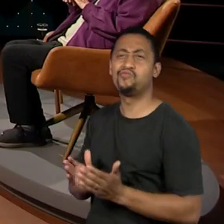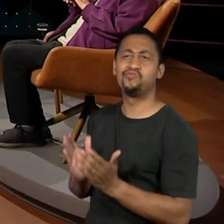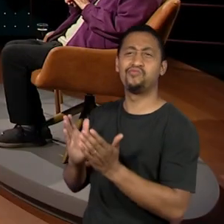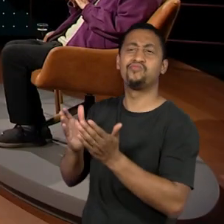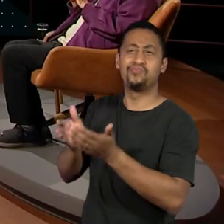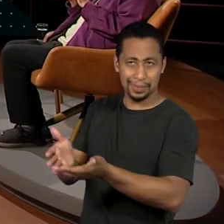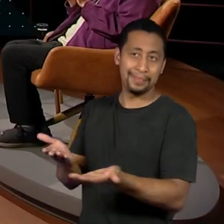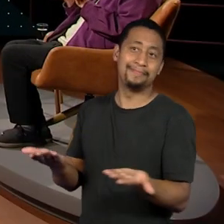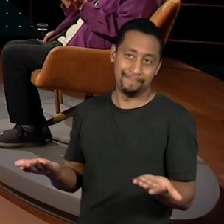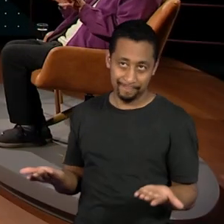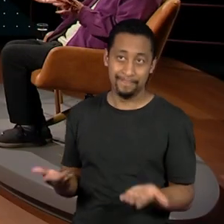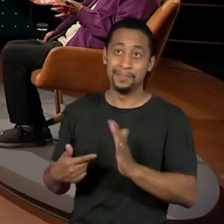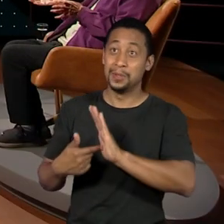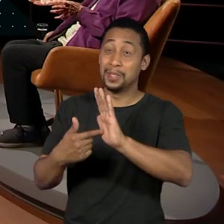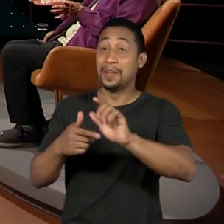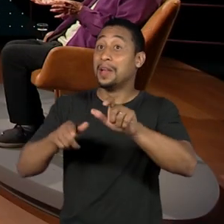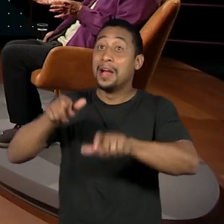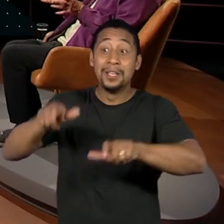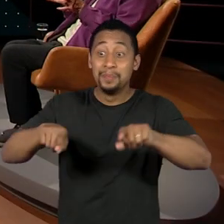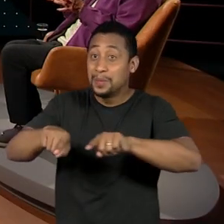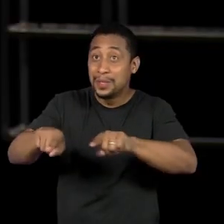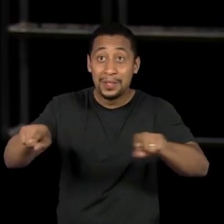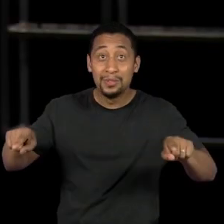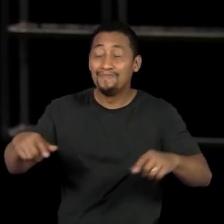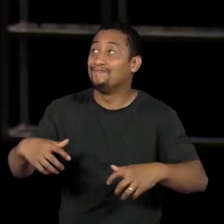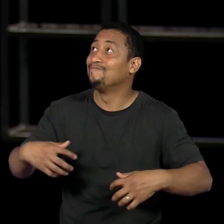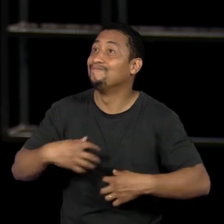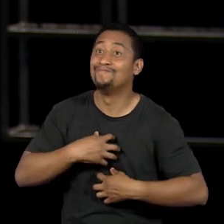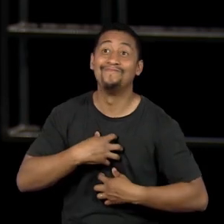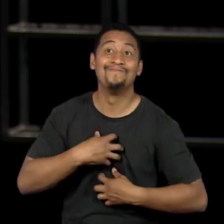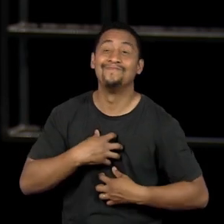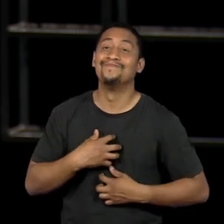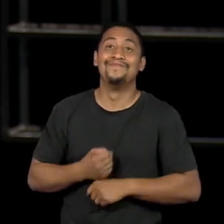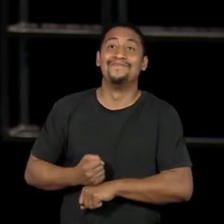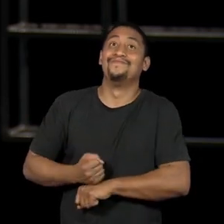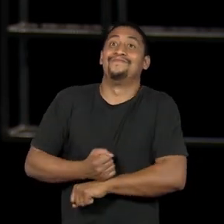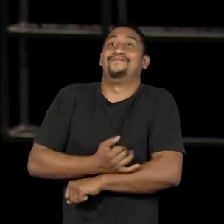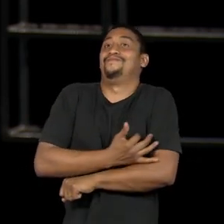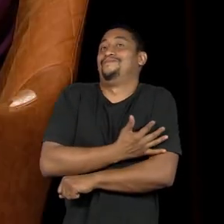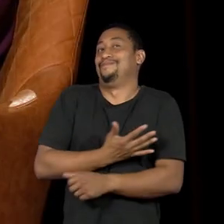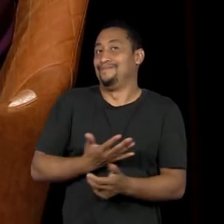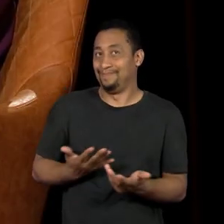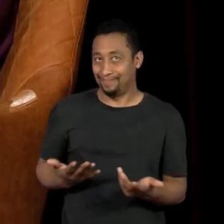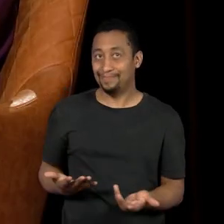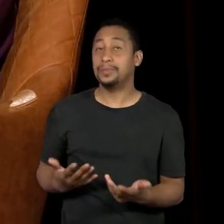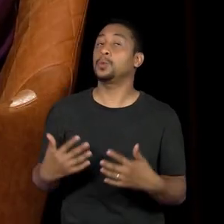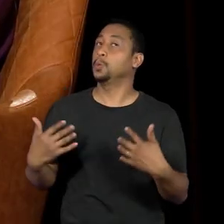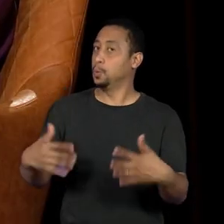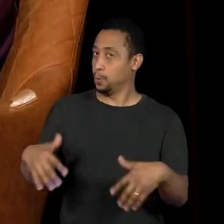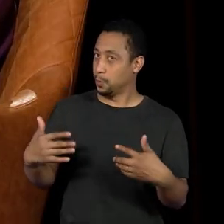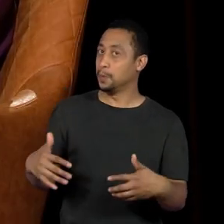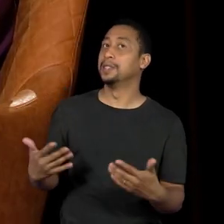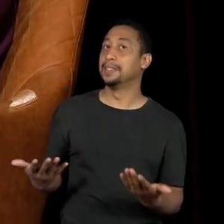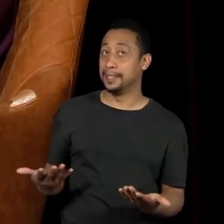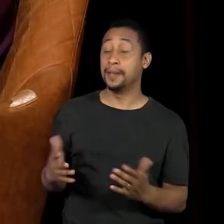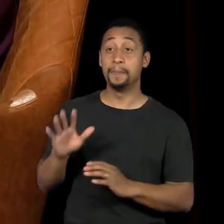ficaram super maravilhados com tudo aquilo. Foi uma experiência que nos fez